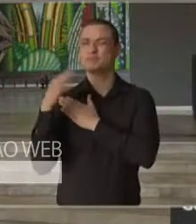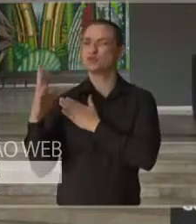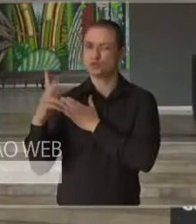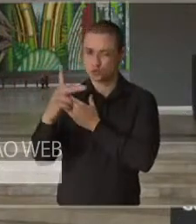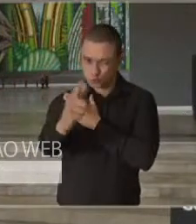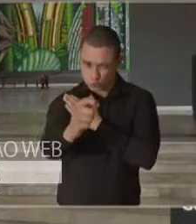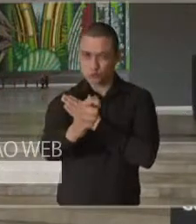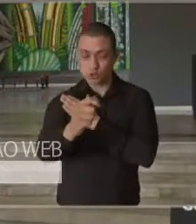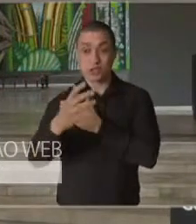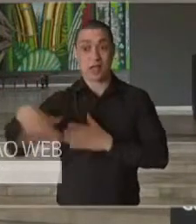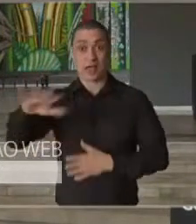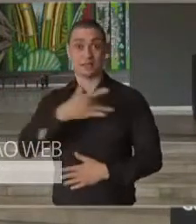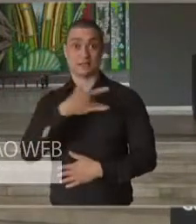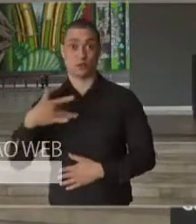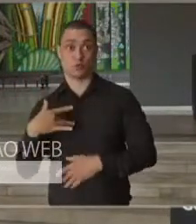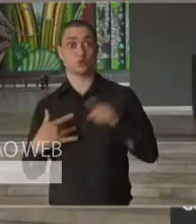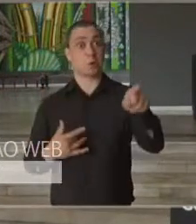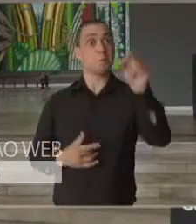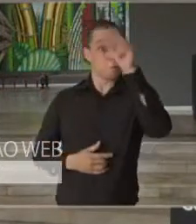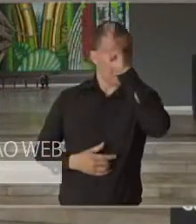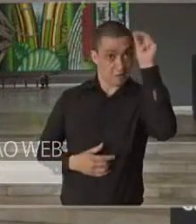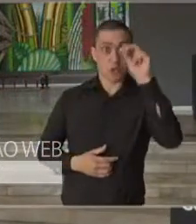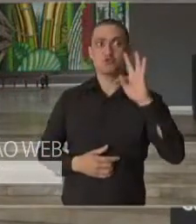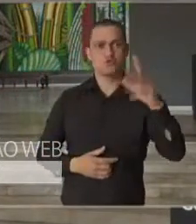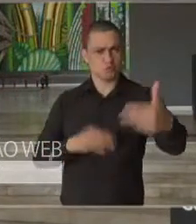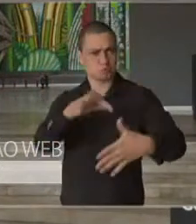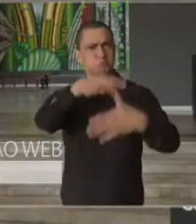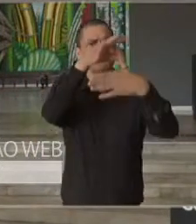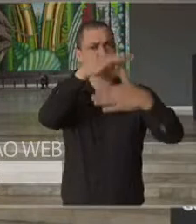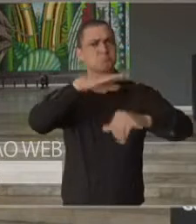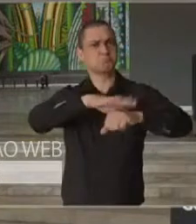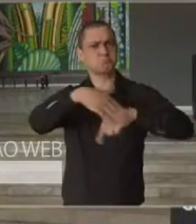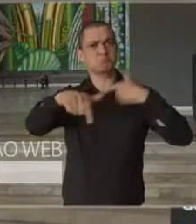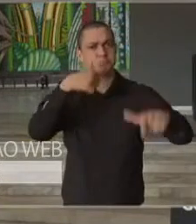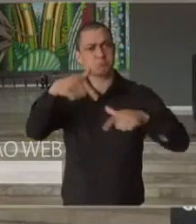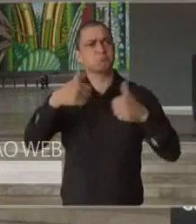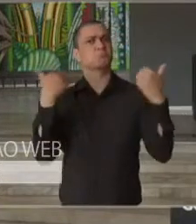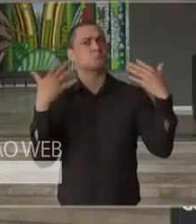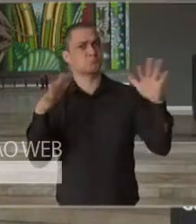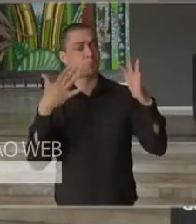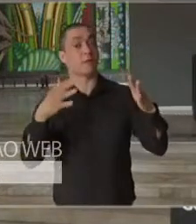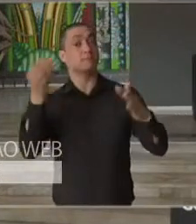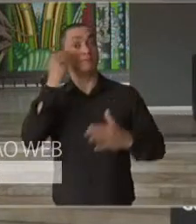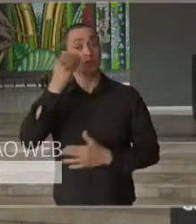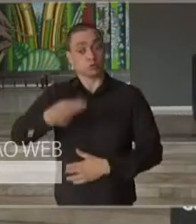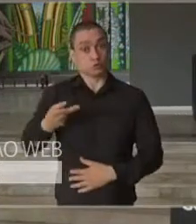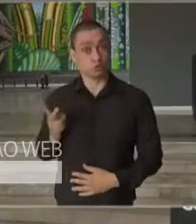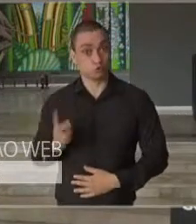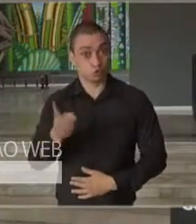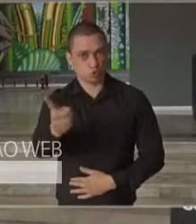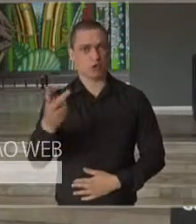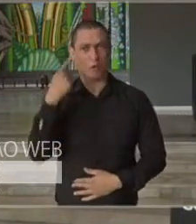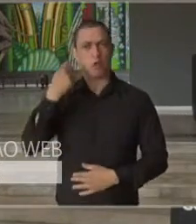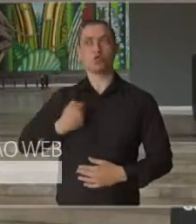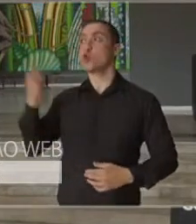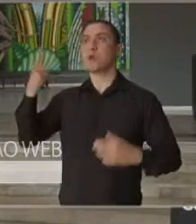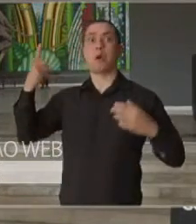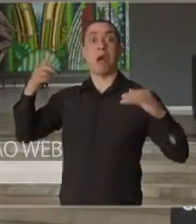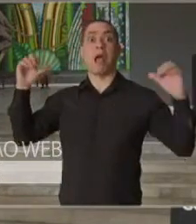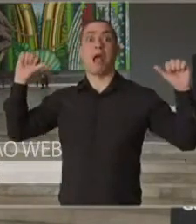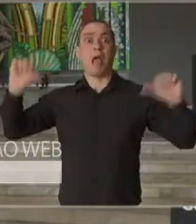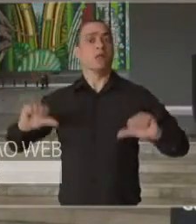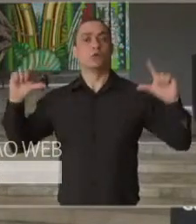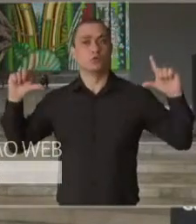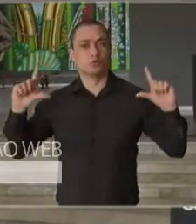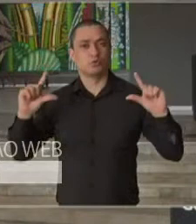todos, da saúde, dos prefeitos, na liderança desse processo, para que possamos seguir nessa jornada, não somente